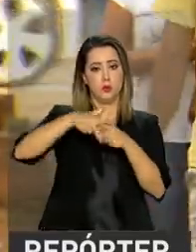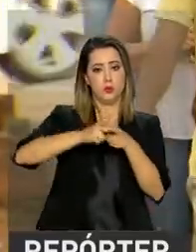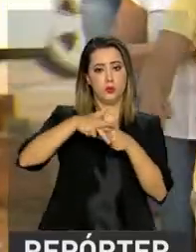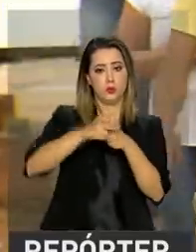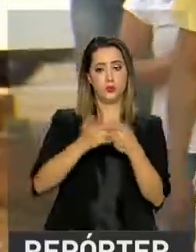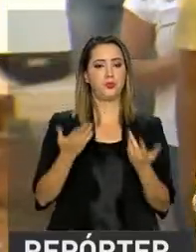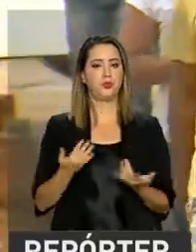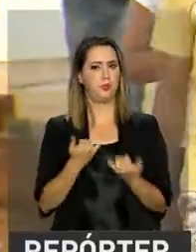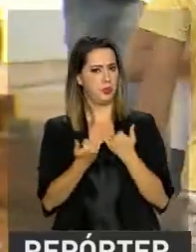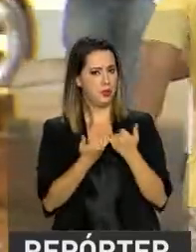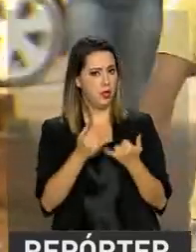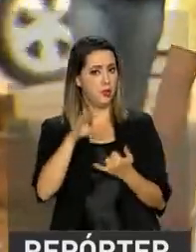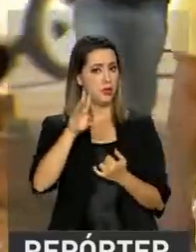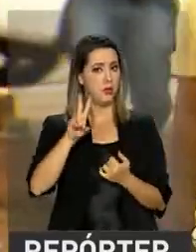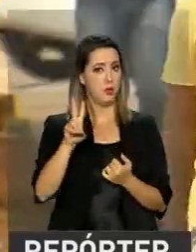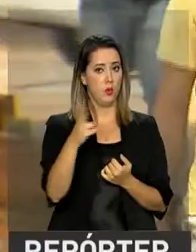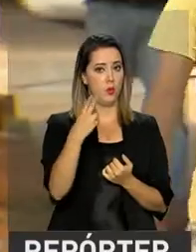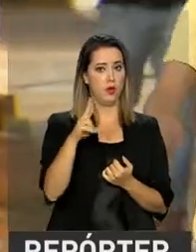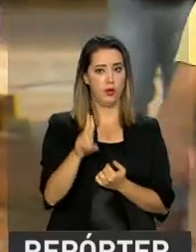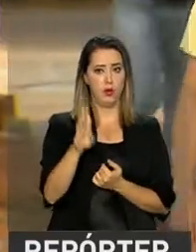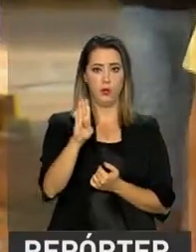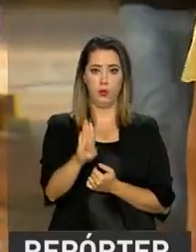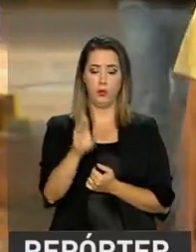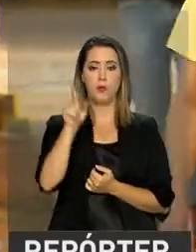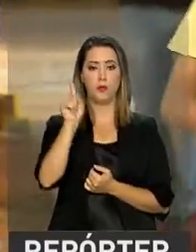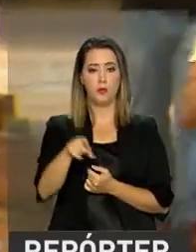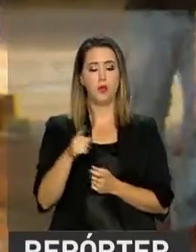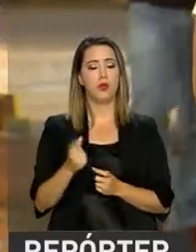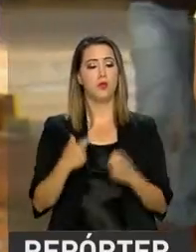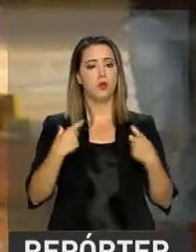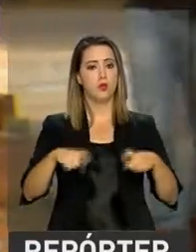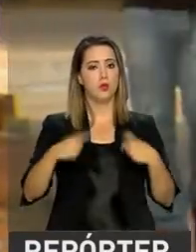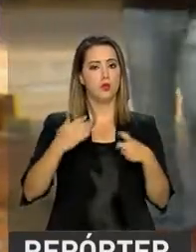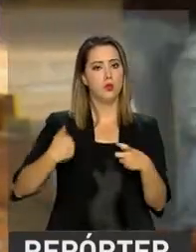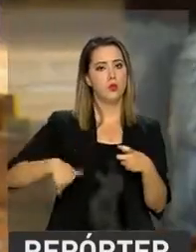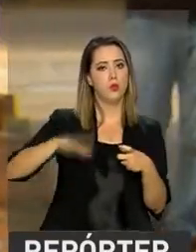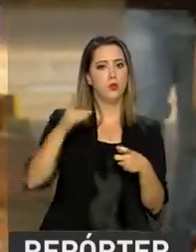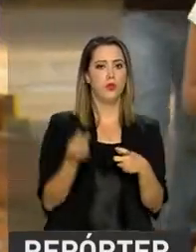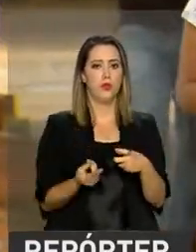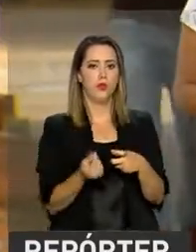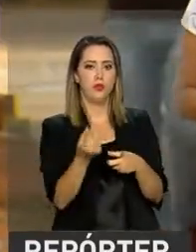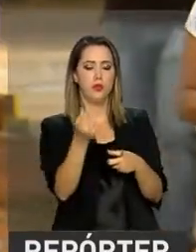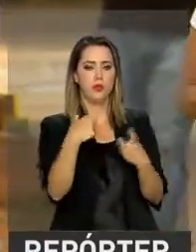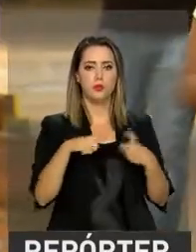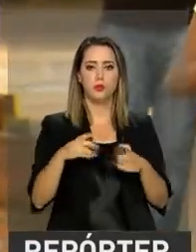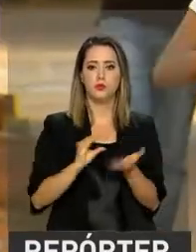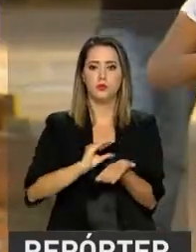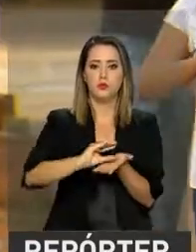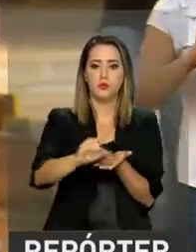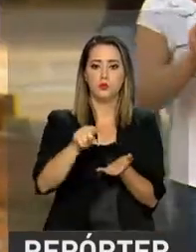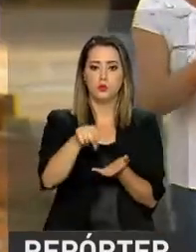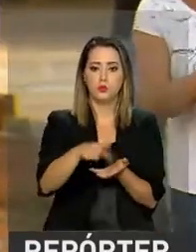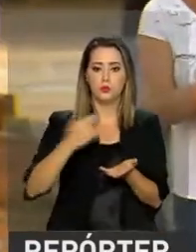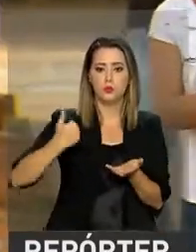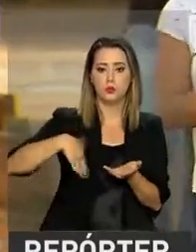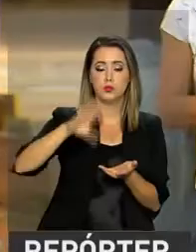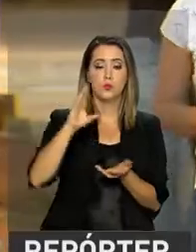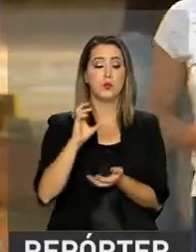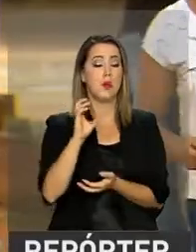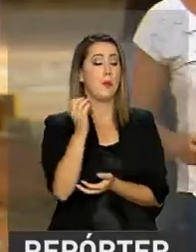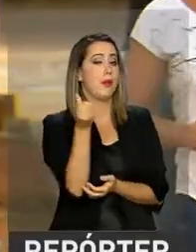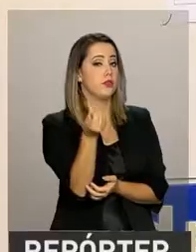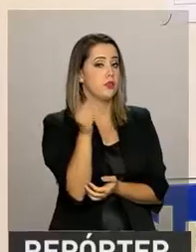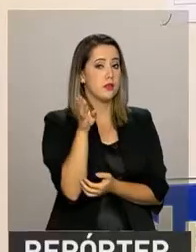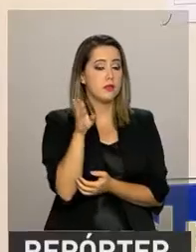HUB, Hospital de Brasília, está entre as instituições com o maior valor de repasse. Nesta parcela, receberá mais de 6